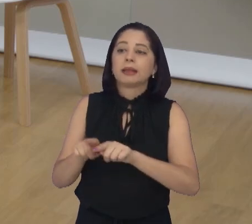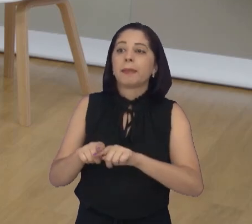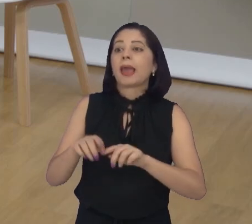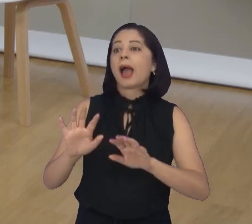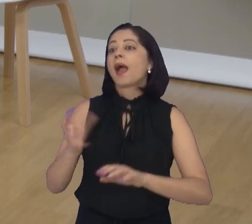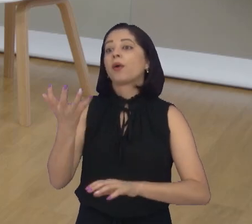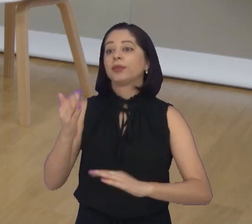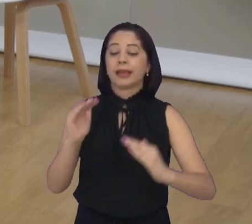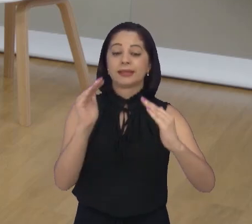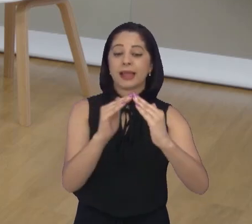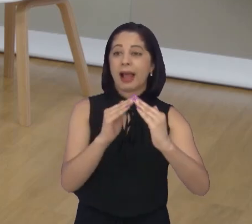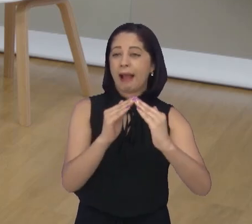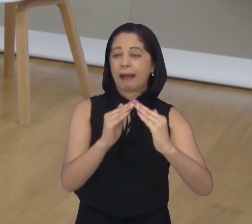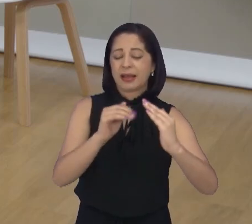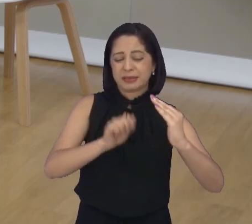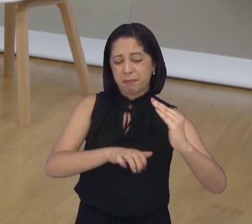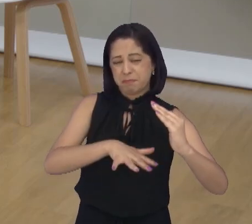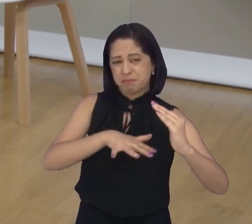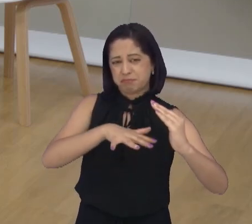né, muitos